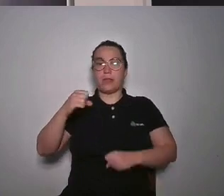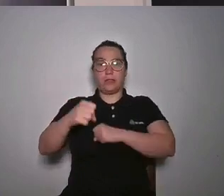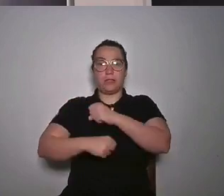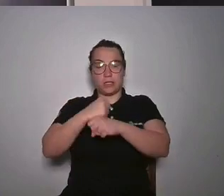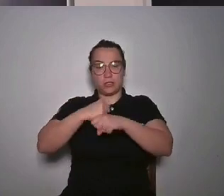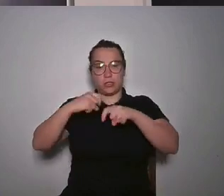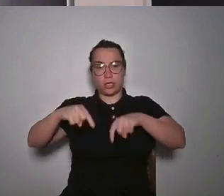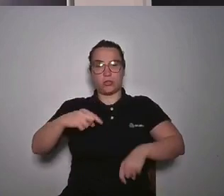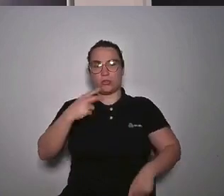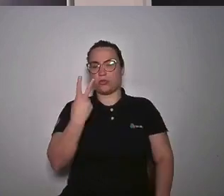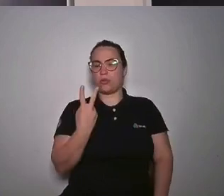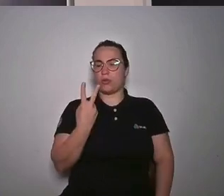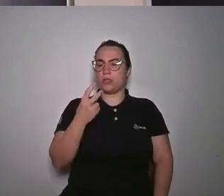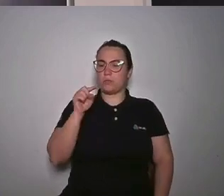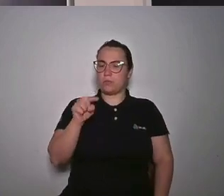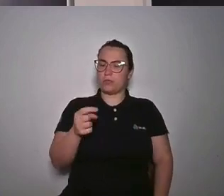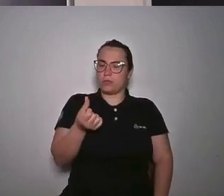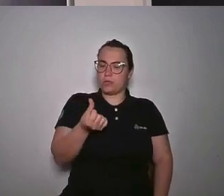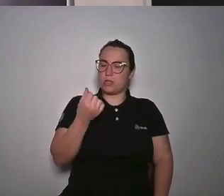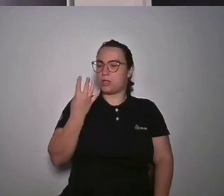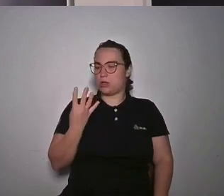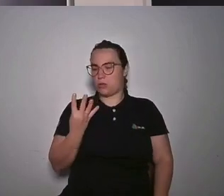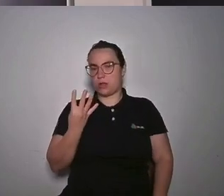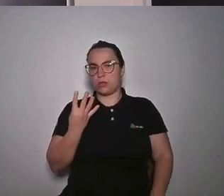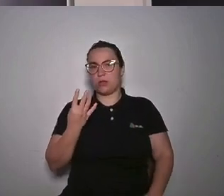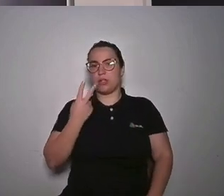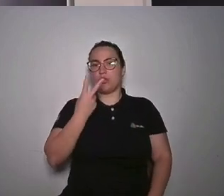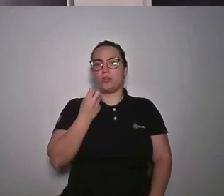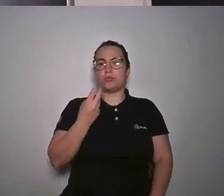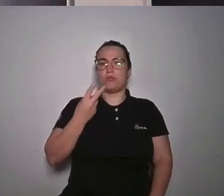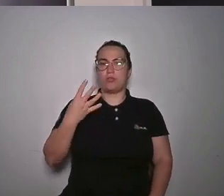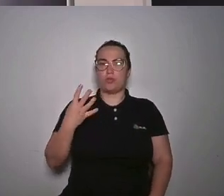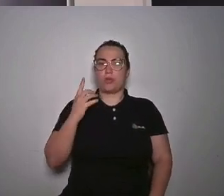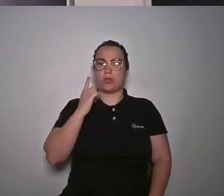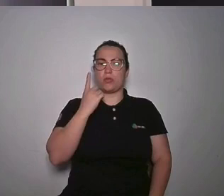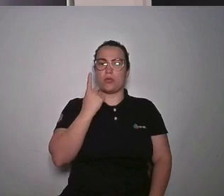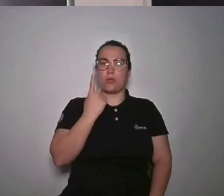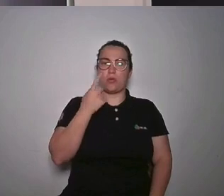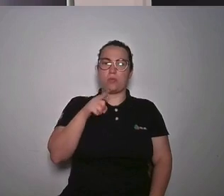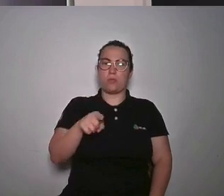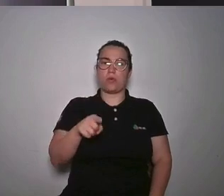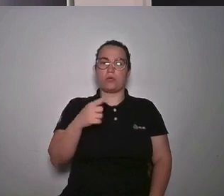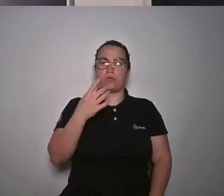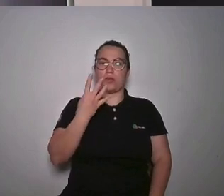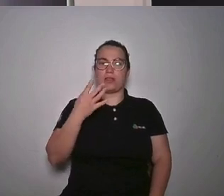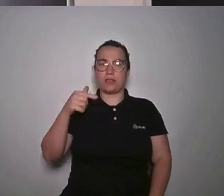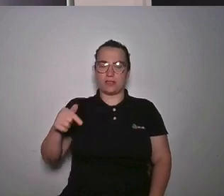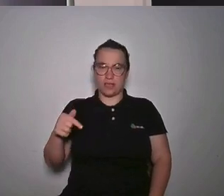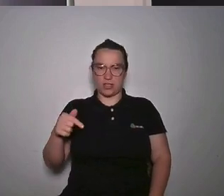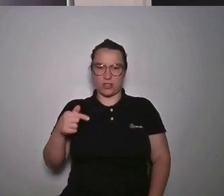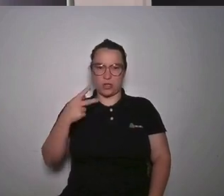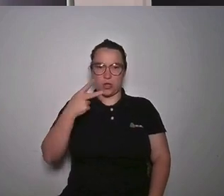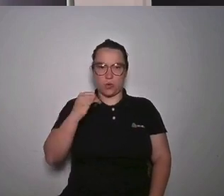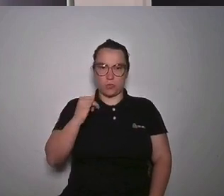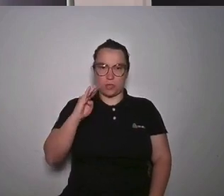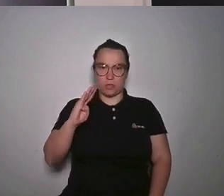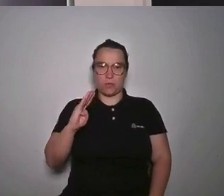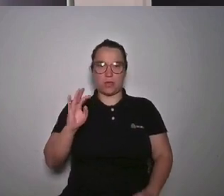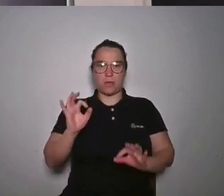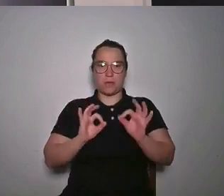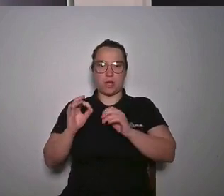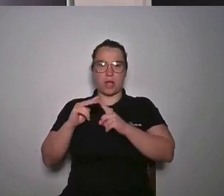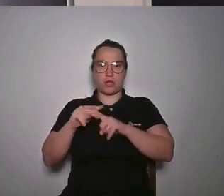para 2,64 e para 2024, 1,47. O PIB é para reajustar